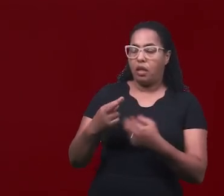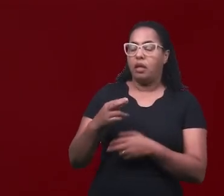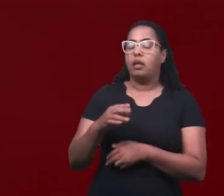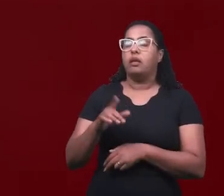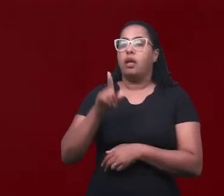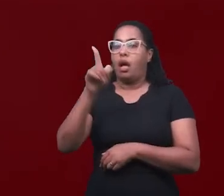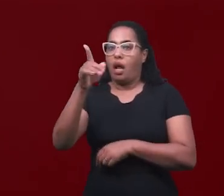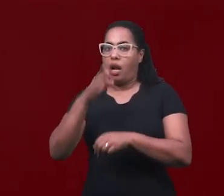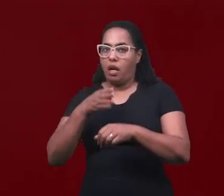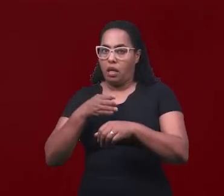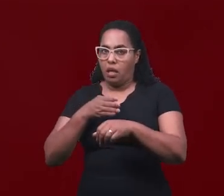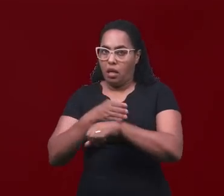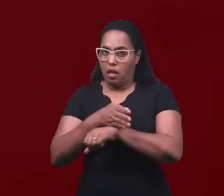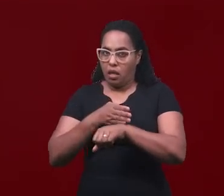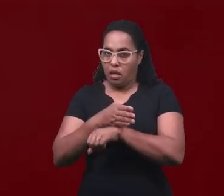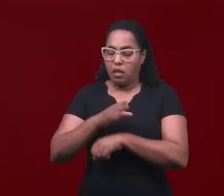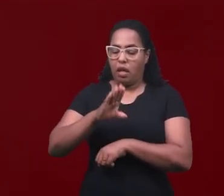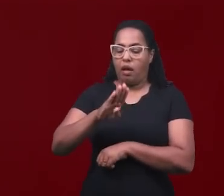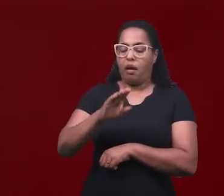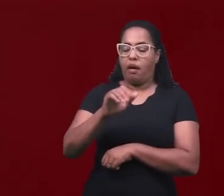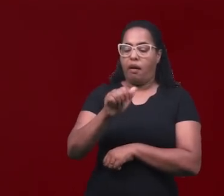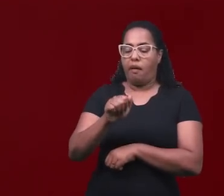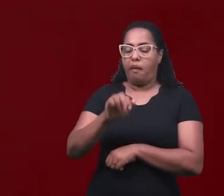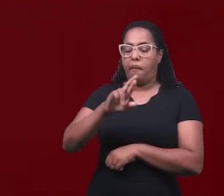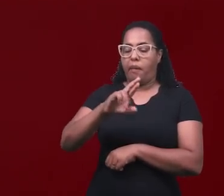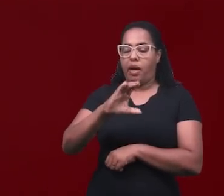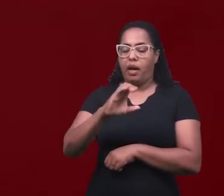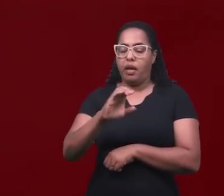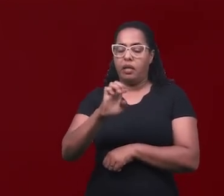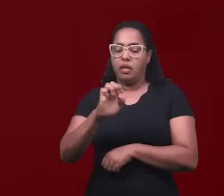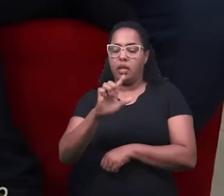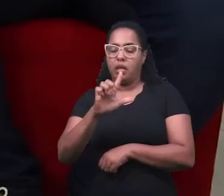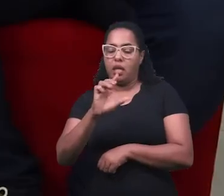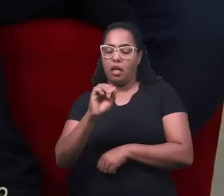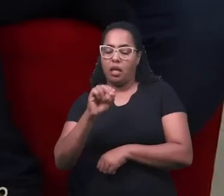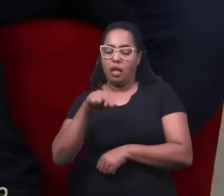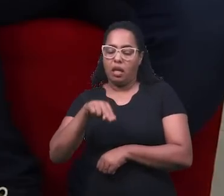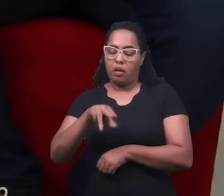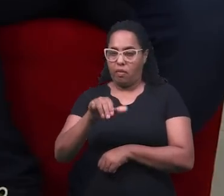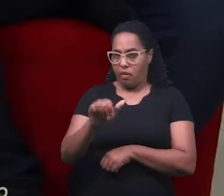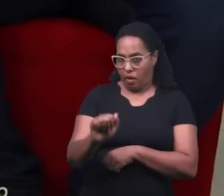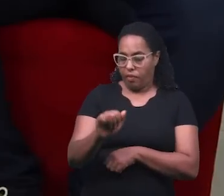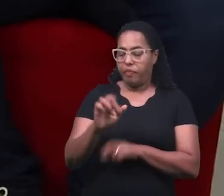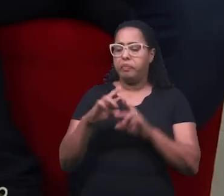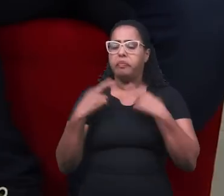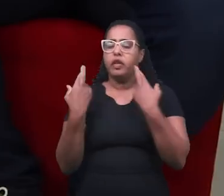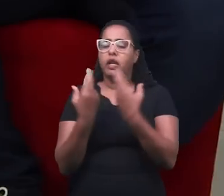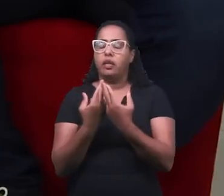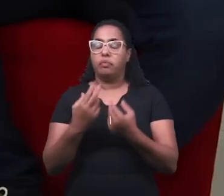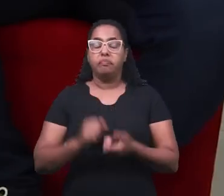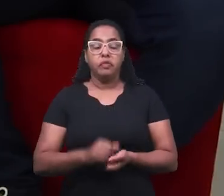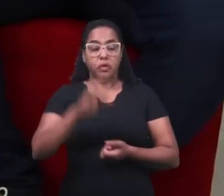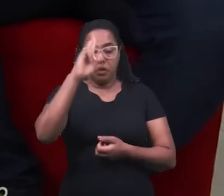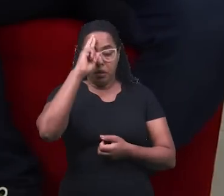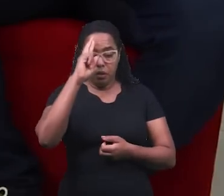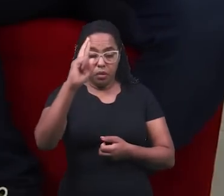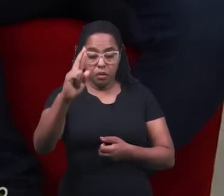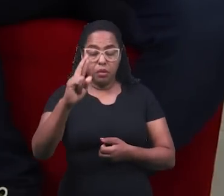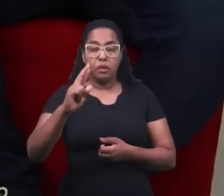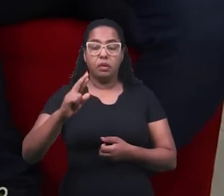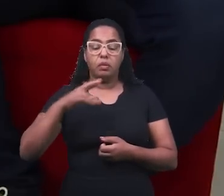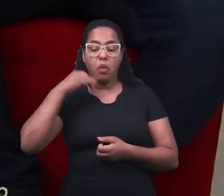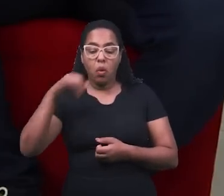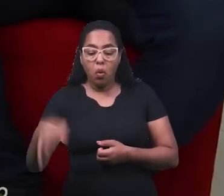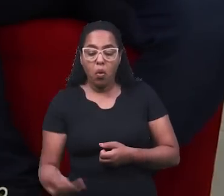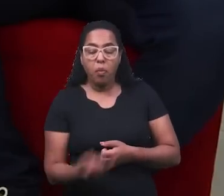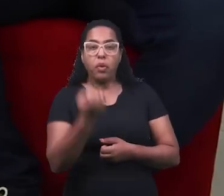que fica aqui na na Serra. Serra, Isso. município de Serra, aqui na Grande Vitória. Isso. E o Senhor me deu a oportunidade de conhecer a